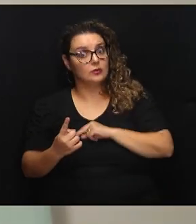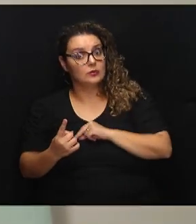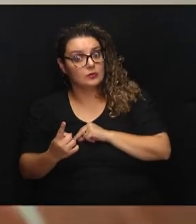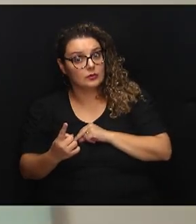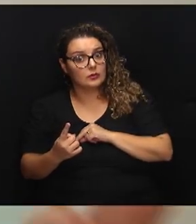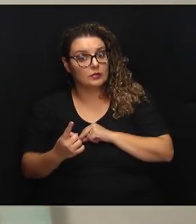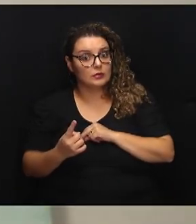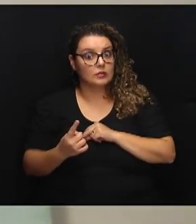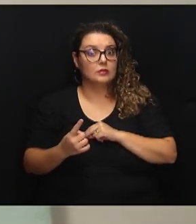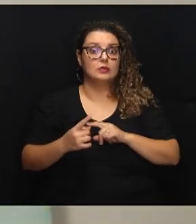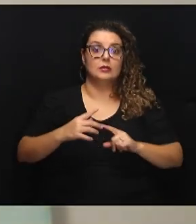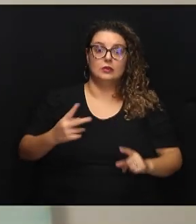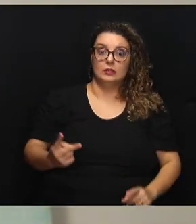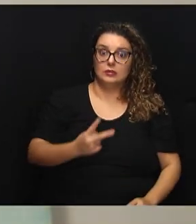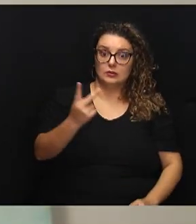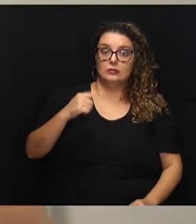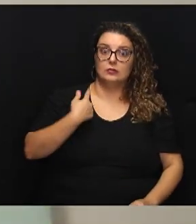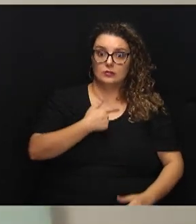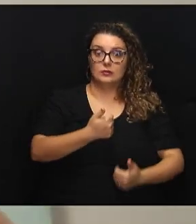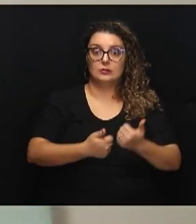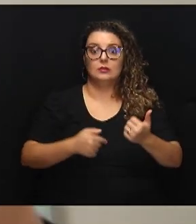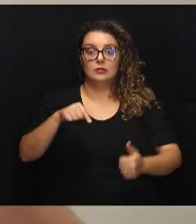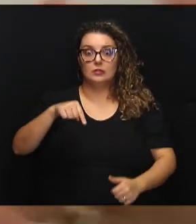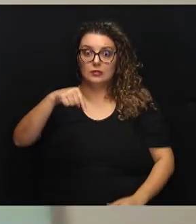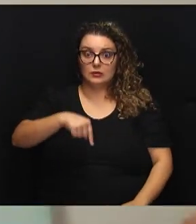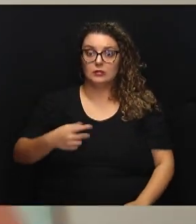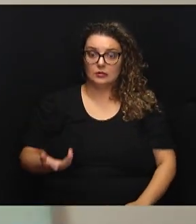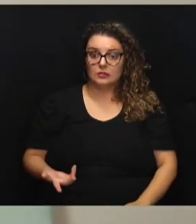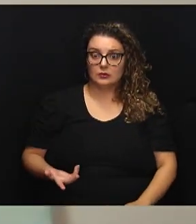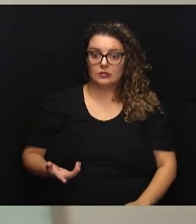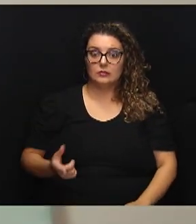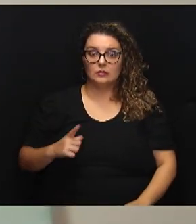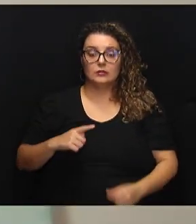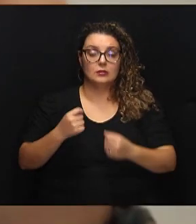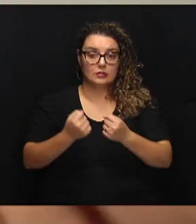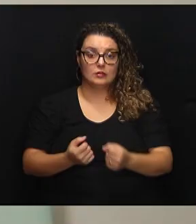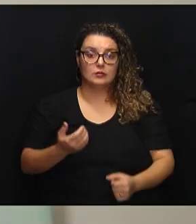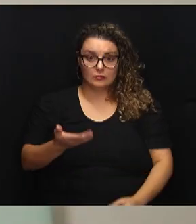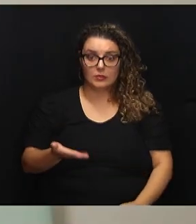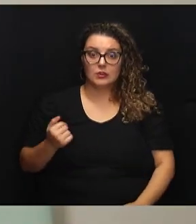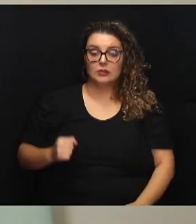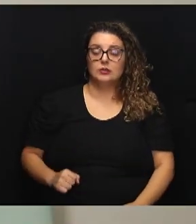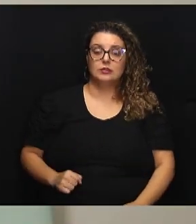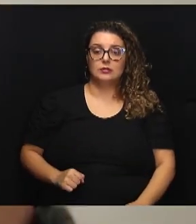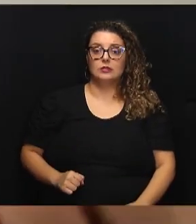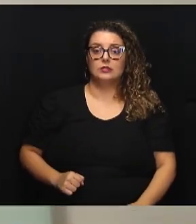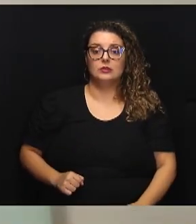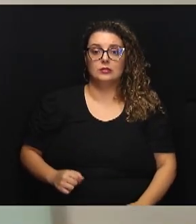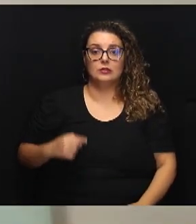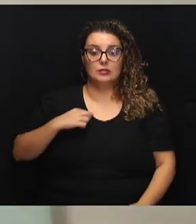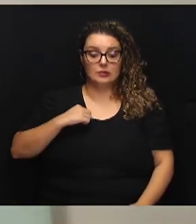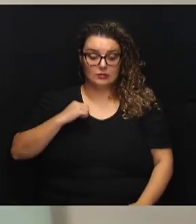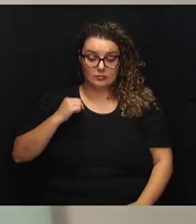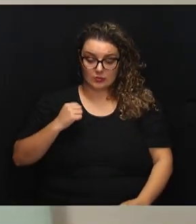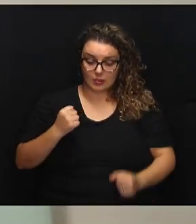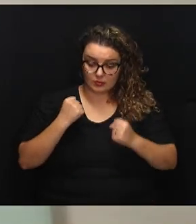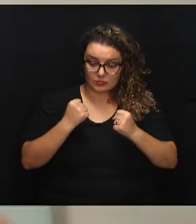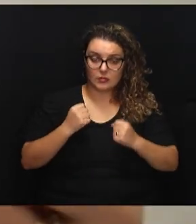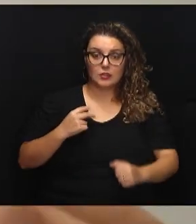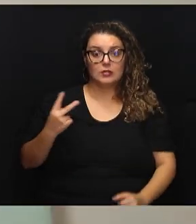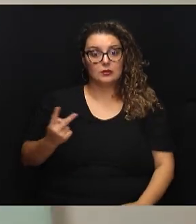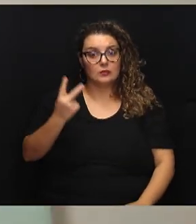nosso futebol, ele está aqui, caramba, ele tem um peso para ele estar aqui, tem um peso para a camisa, está sendo valorizado,